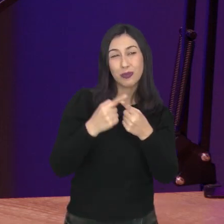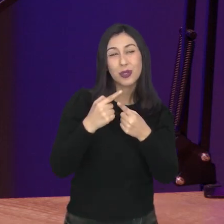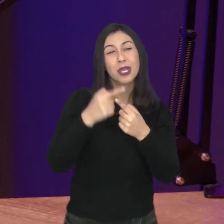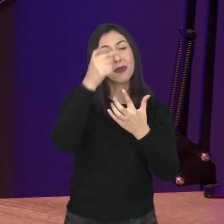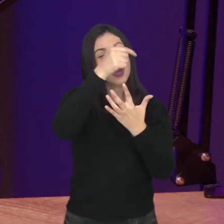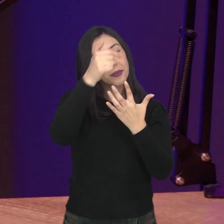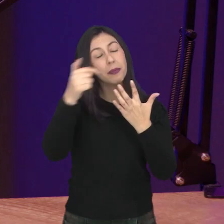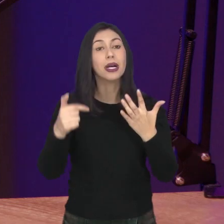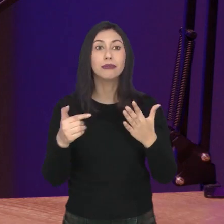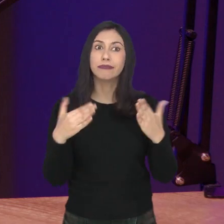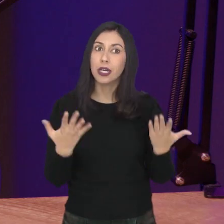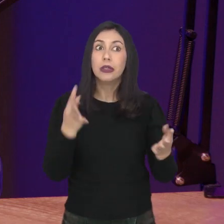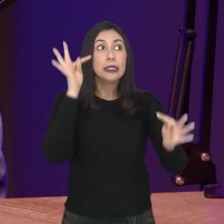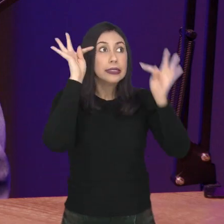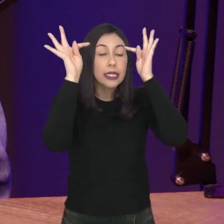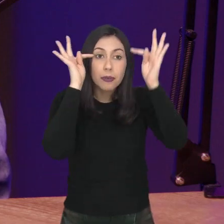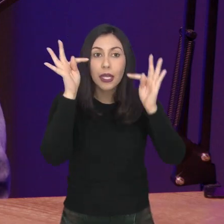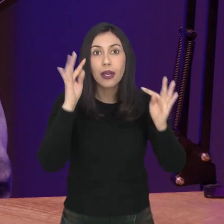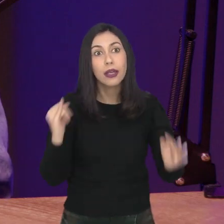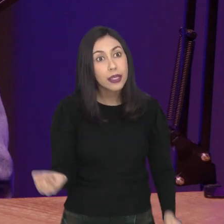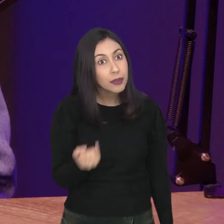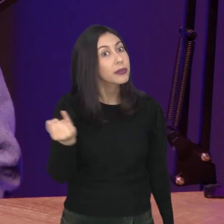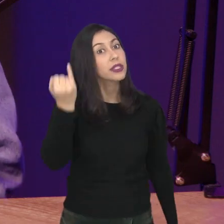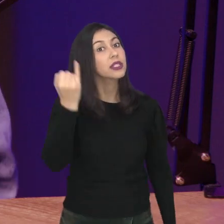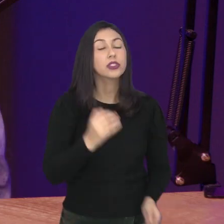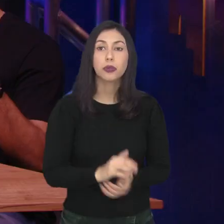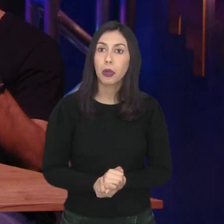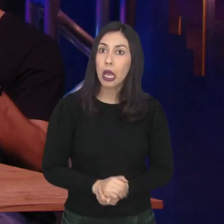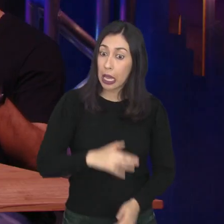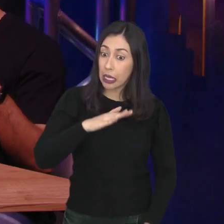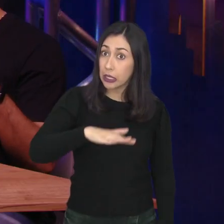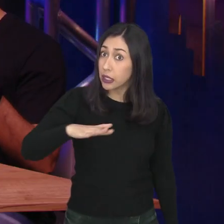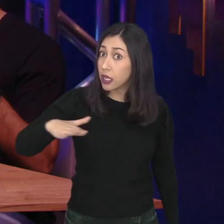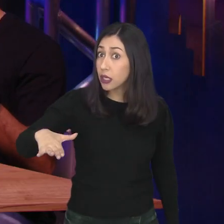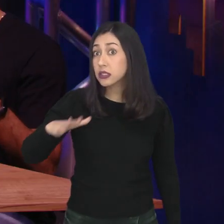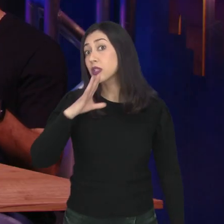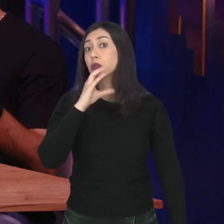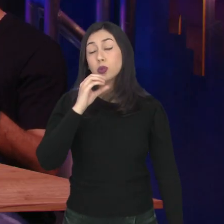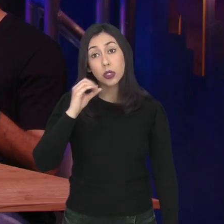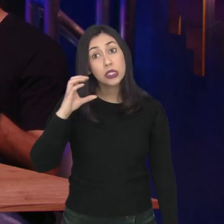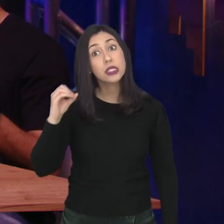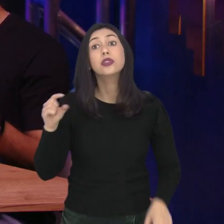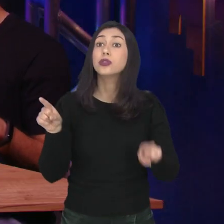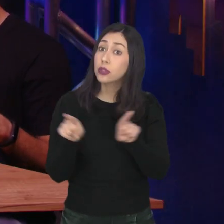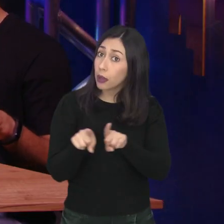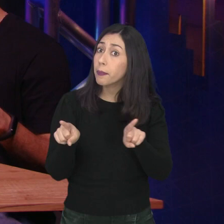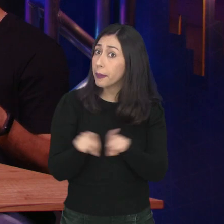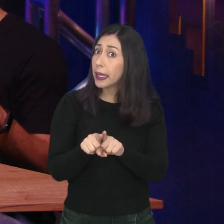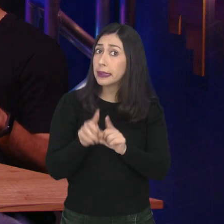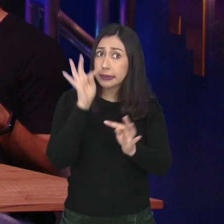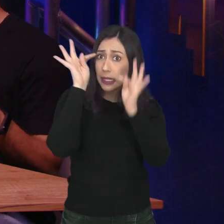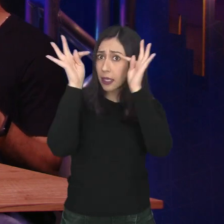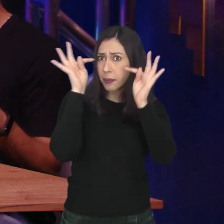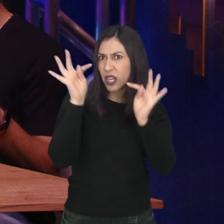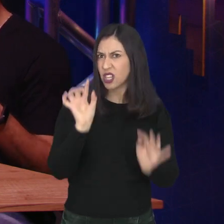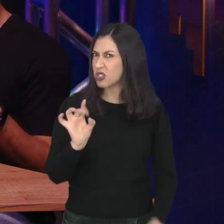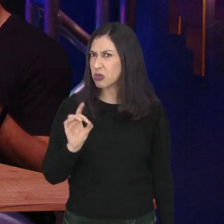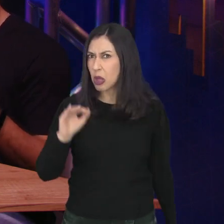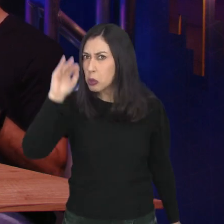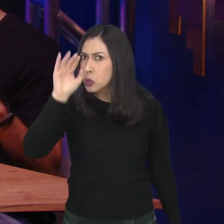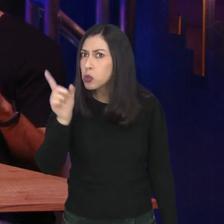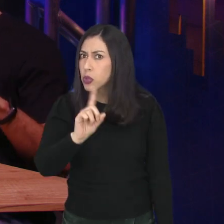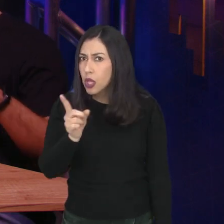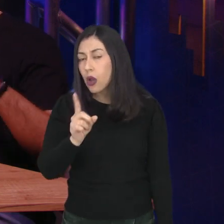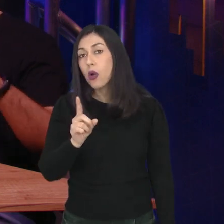terapia é necessária. Para crianças e adolescentes, né? Também, terapia Sim. Não é só para adulto,